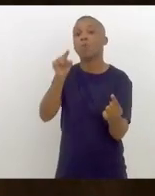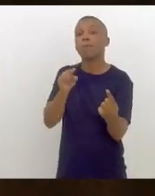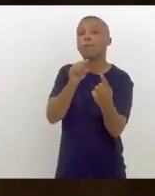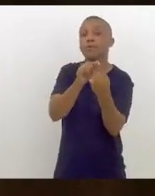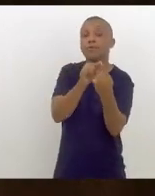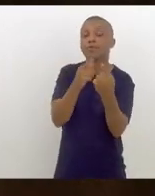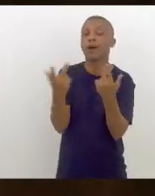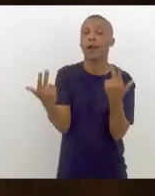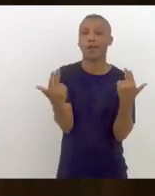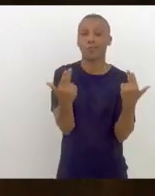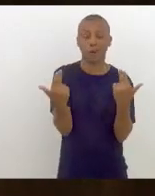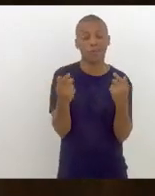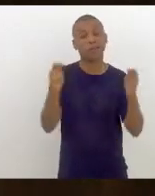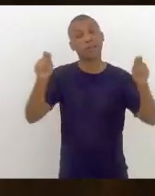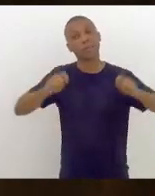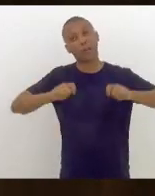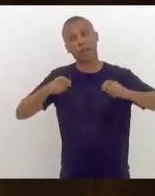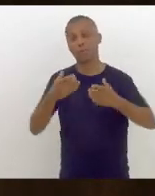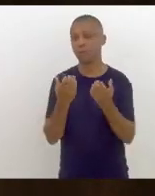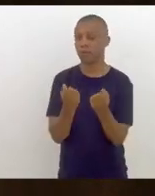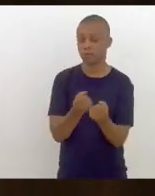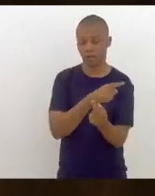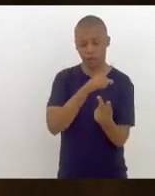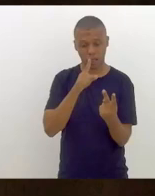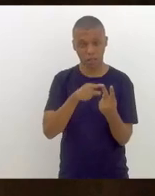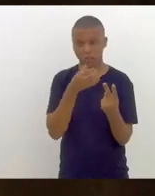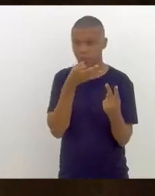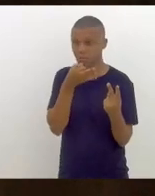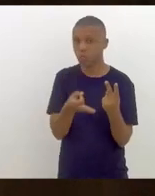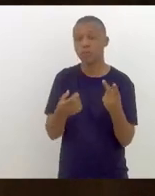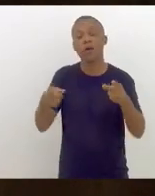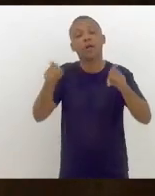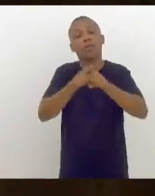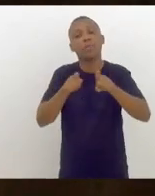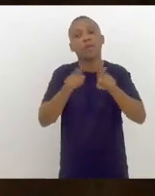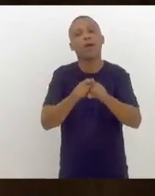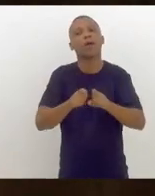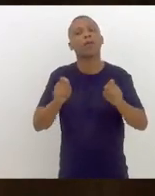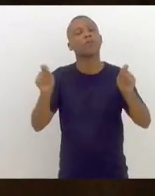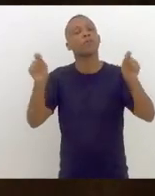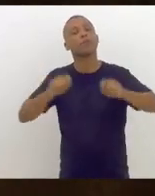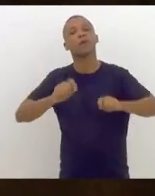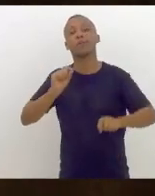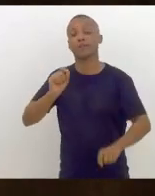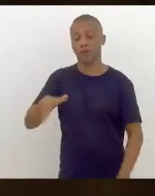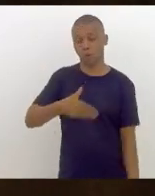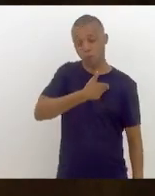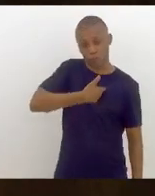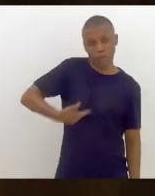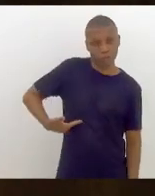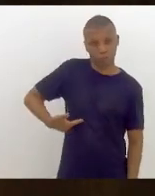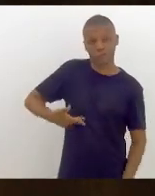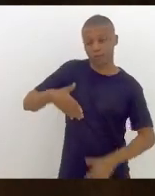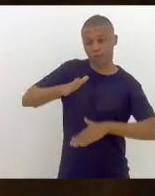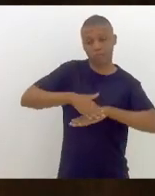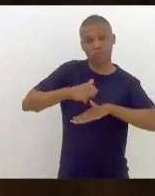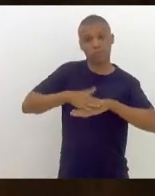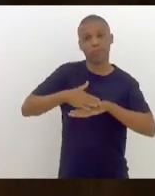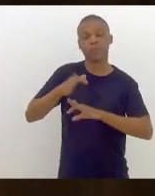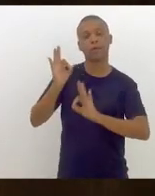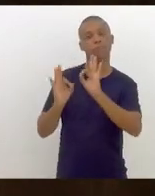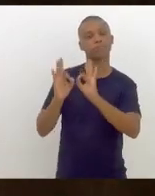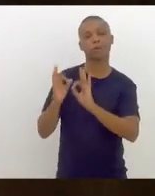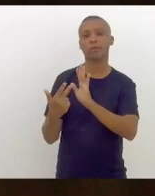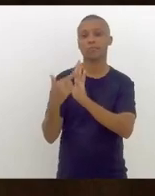que dá para catar e a segunda também daria que o perdedor executivo regulamentará presente